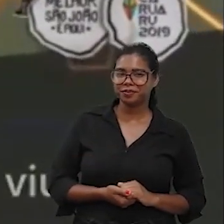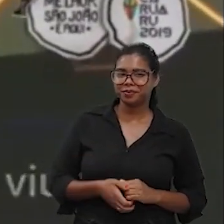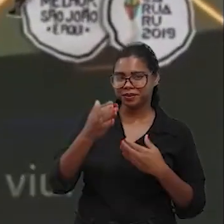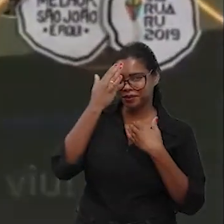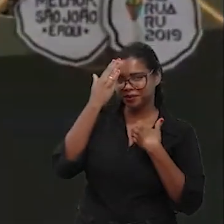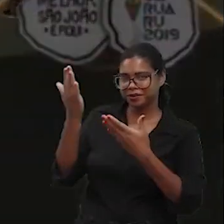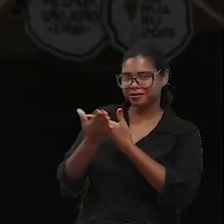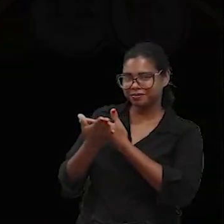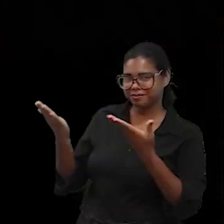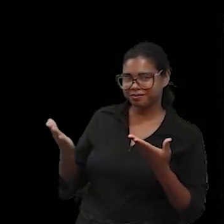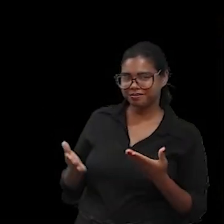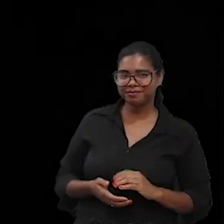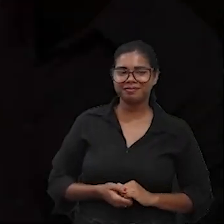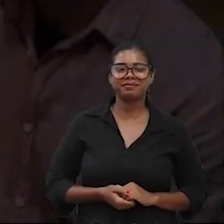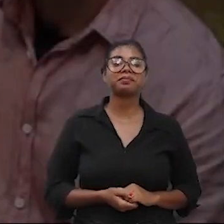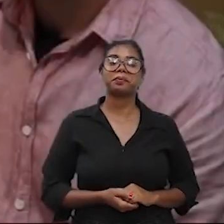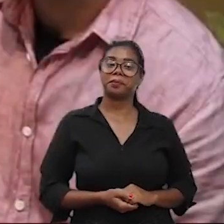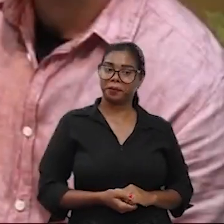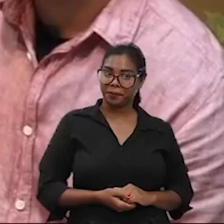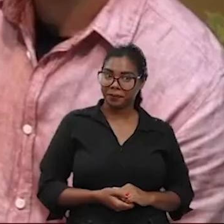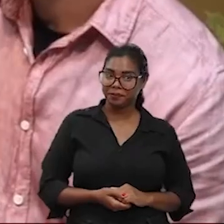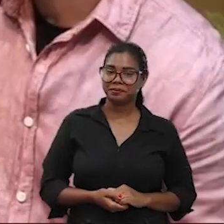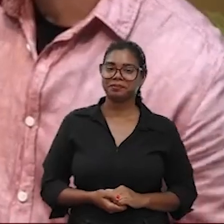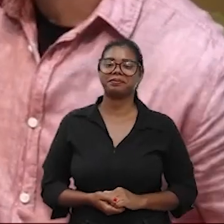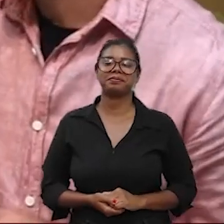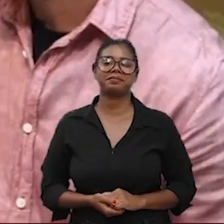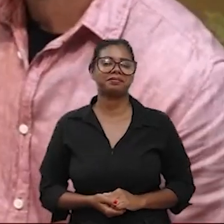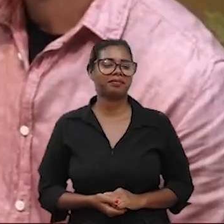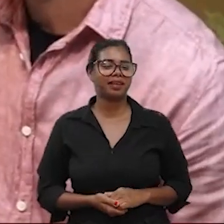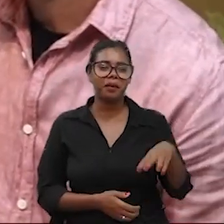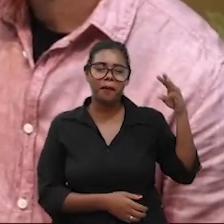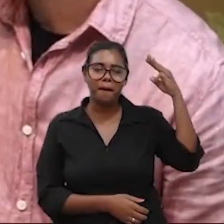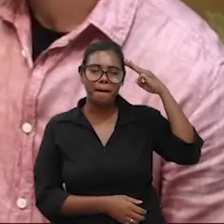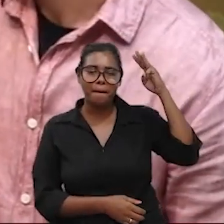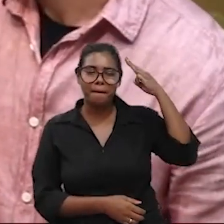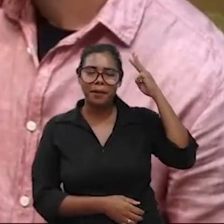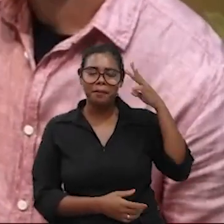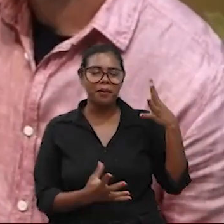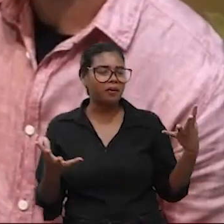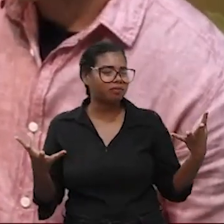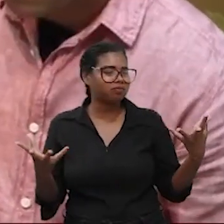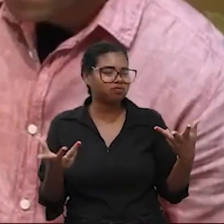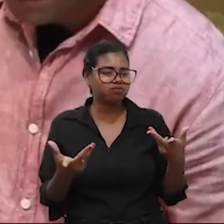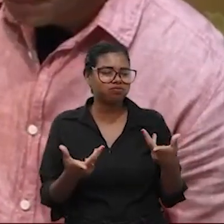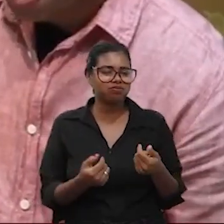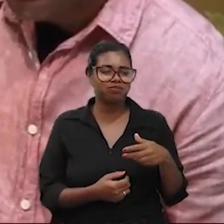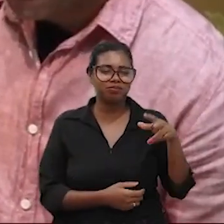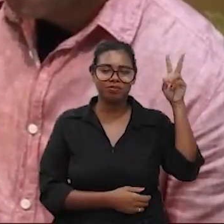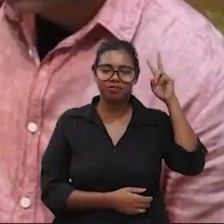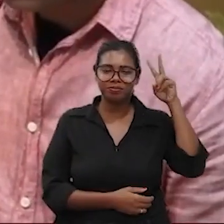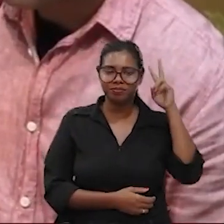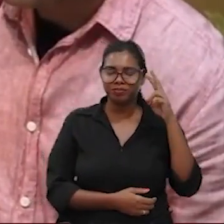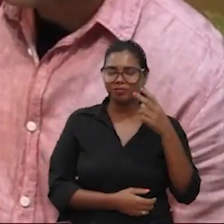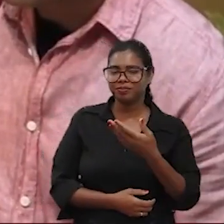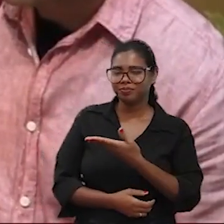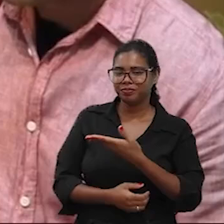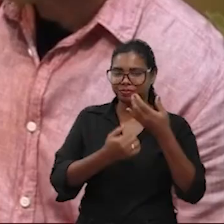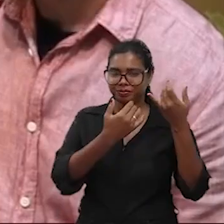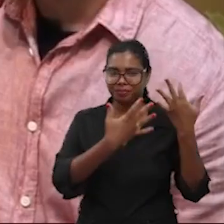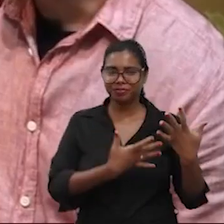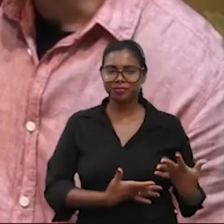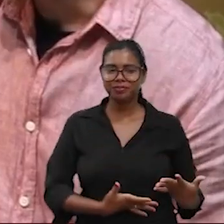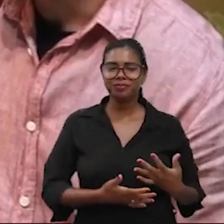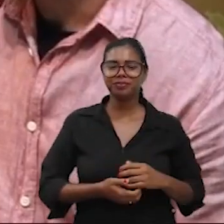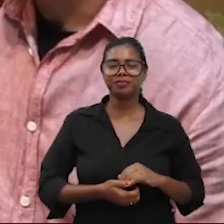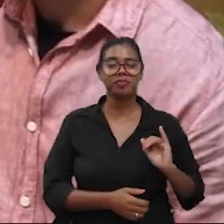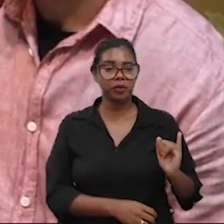arrebentou, viu? Ótimas memórias, né? Ótimos momentos. E assim, eu tenho a